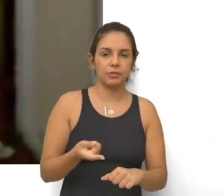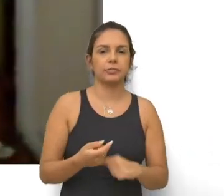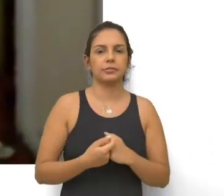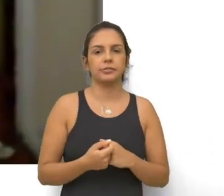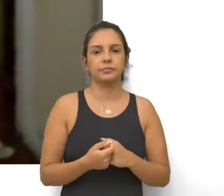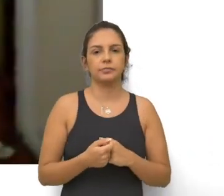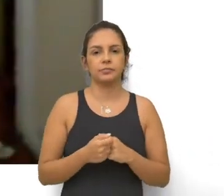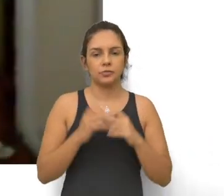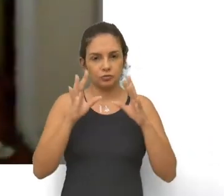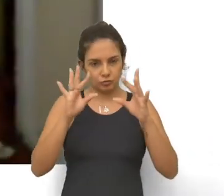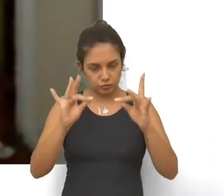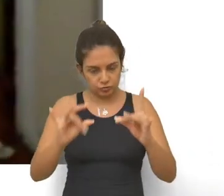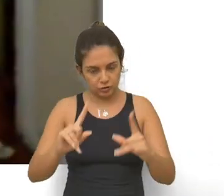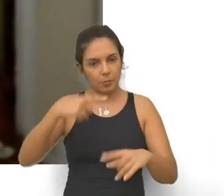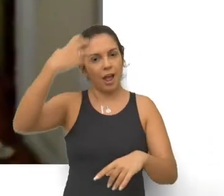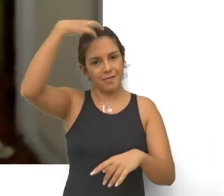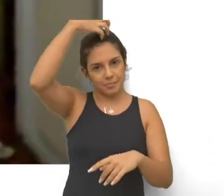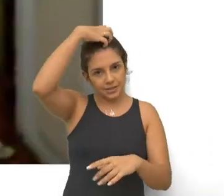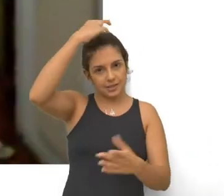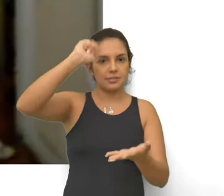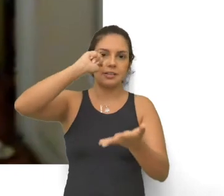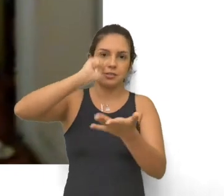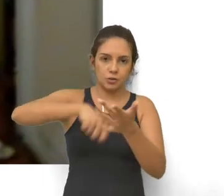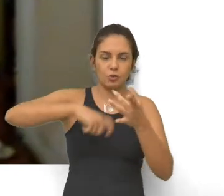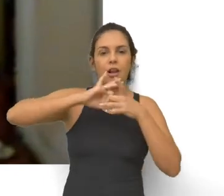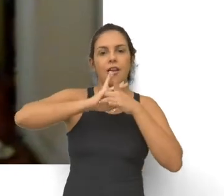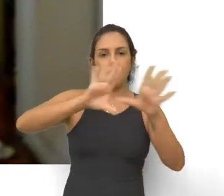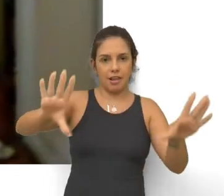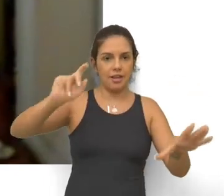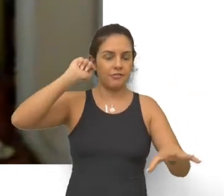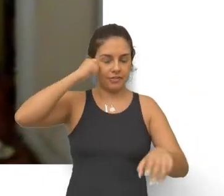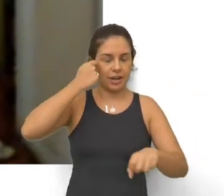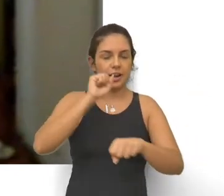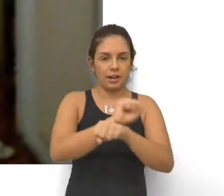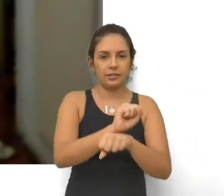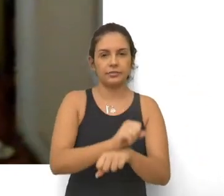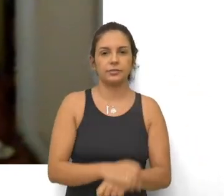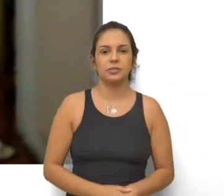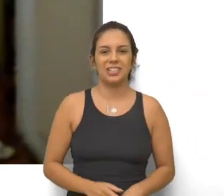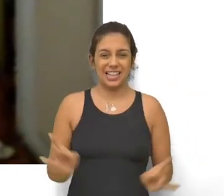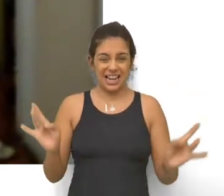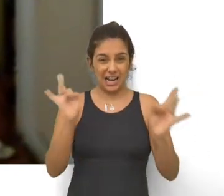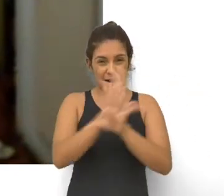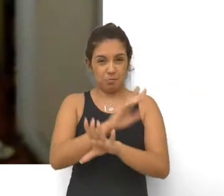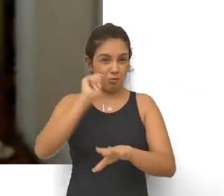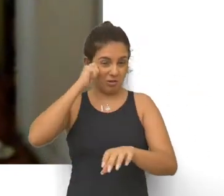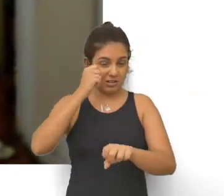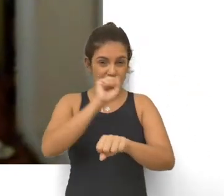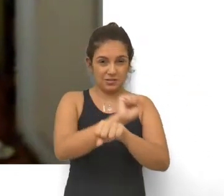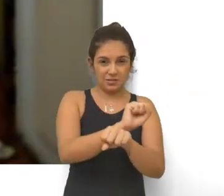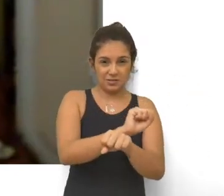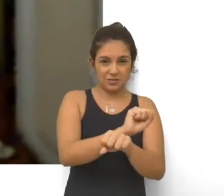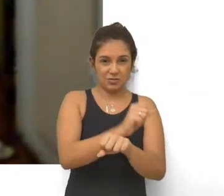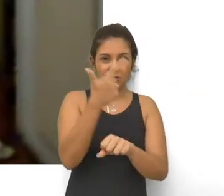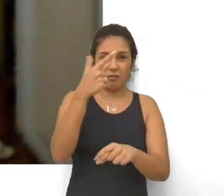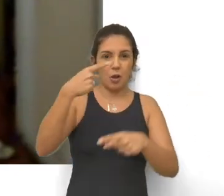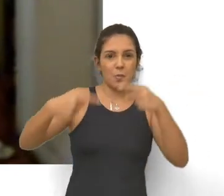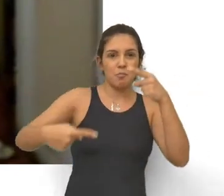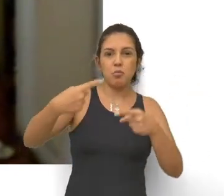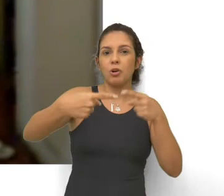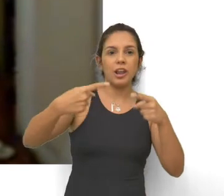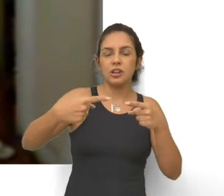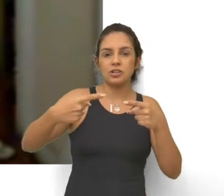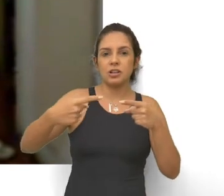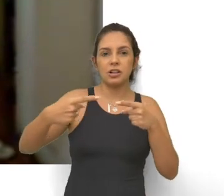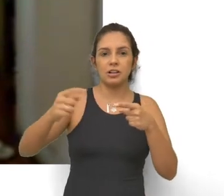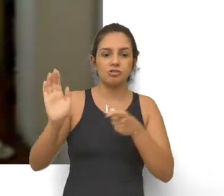que a princesa Isabel assinou a Lei Áurea, mas as pessoas, e quando acabou a escravidão, não houve nenhuma política de